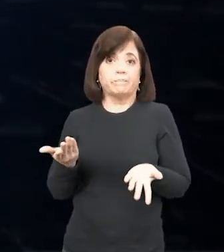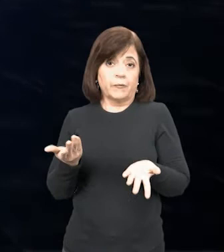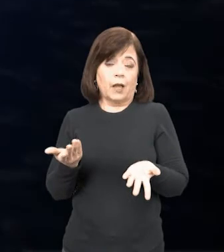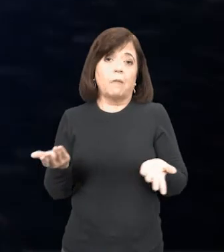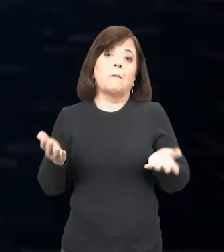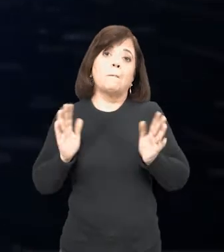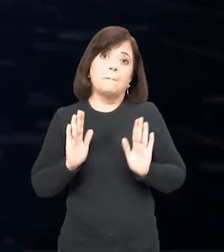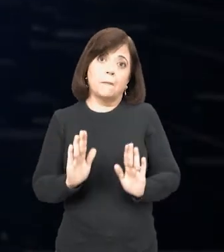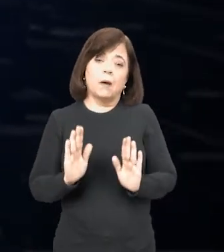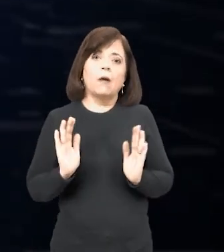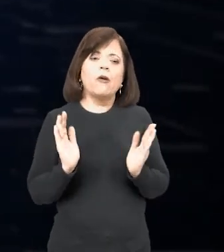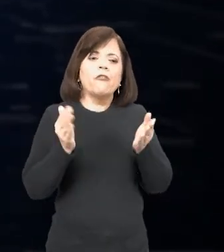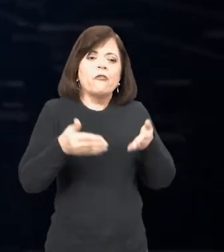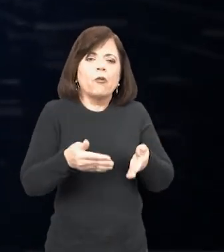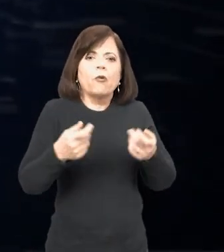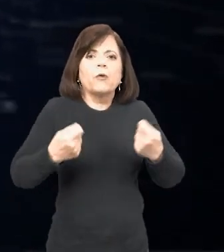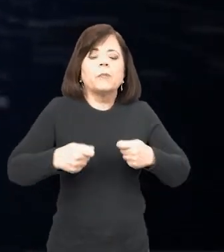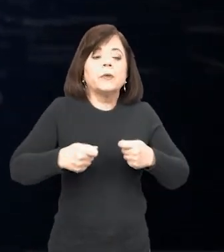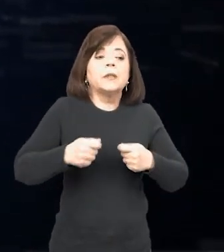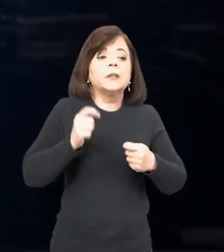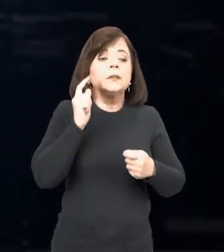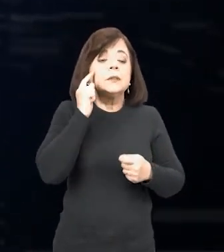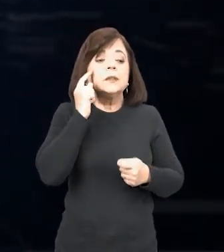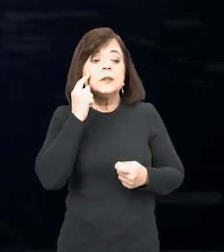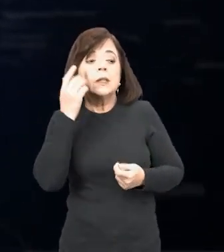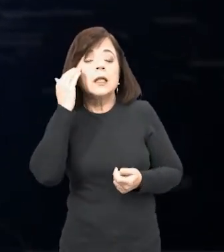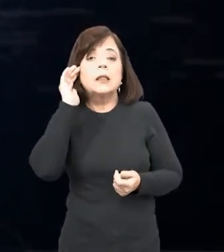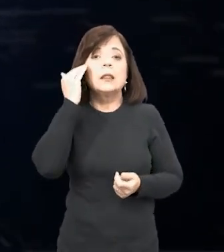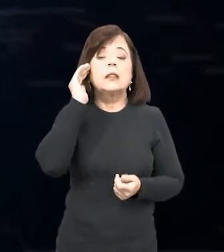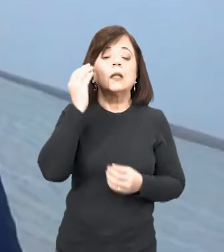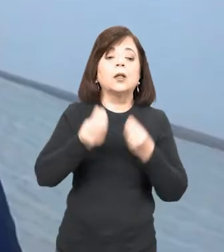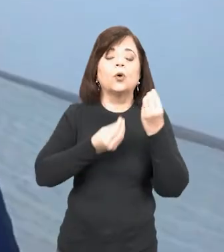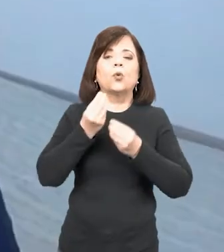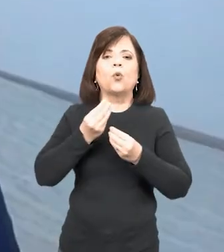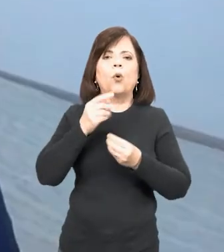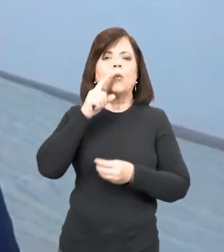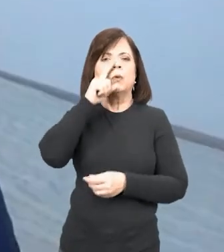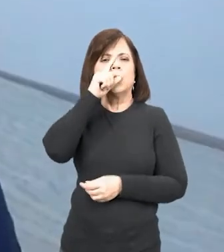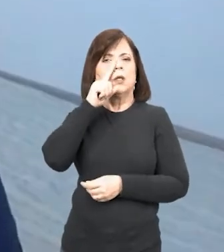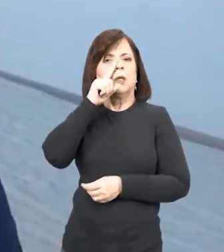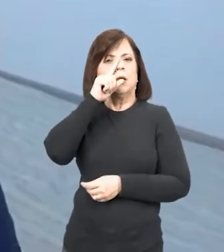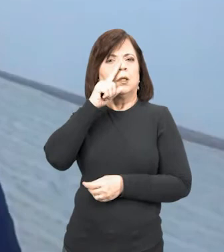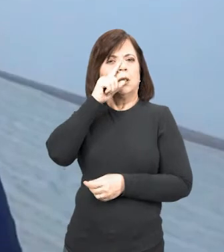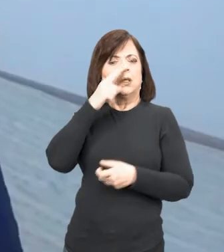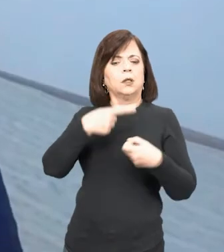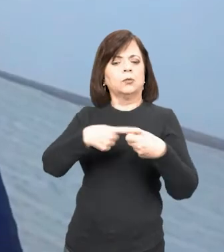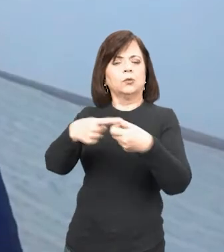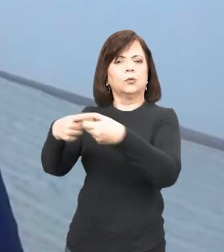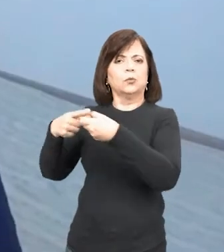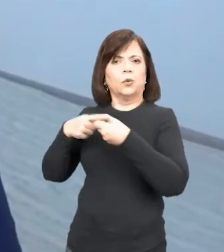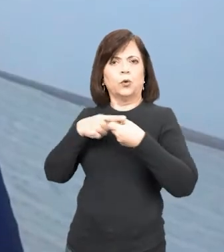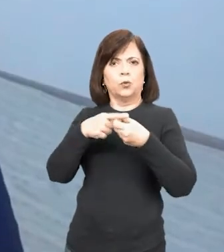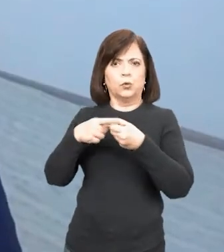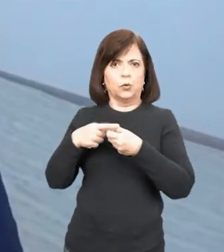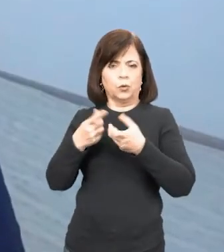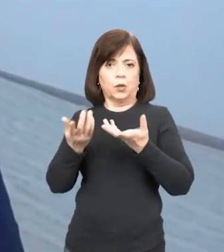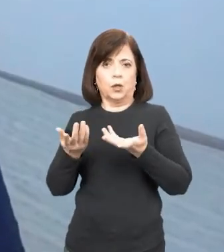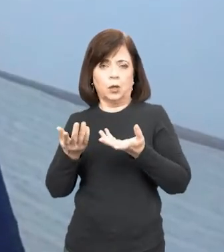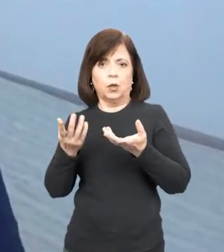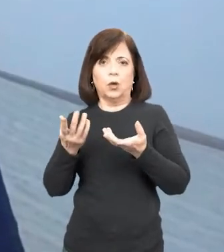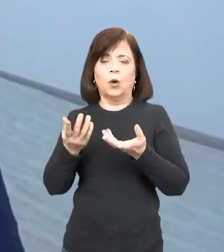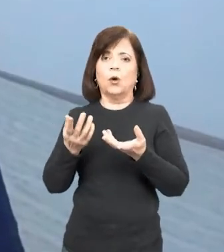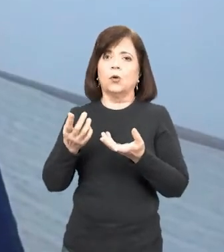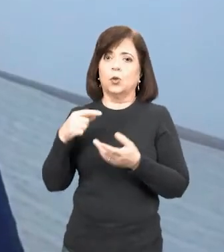Tarefa nesse momento é compreender quais são as especificidades sanitárias, né, de risco sanitário dos municípios que estão nesse